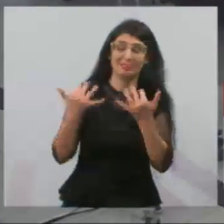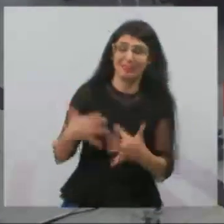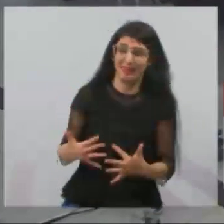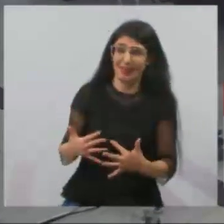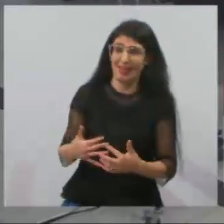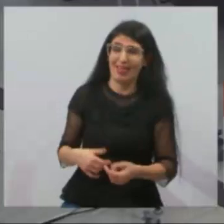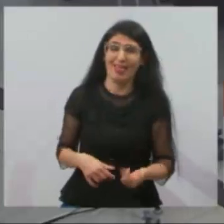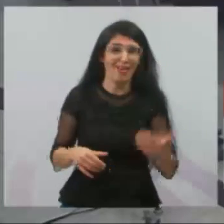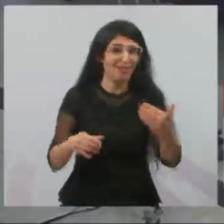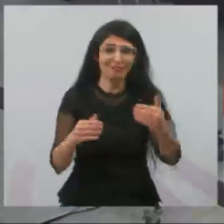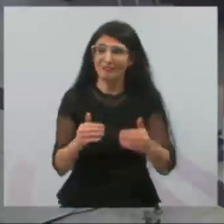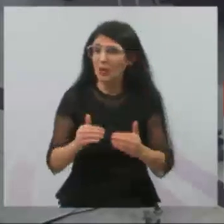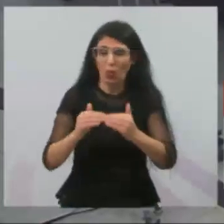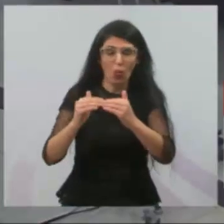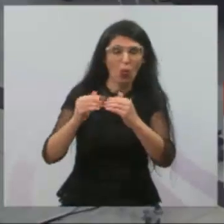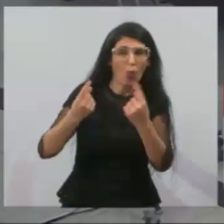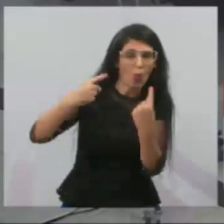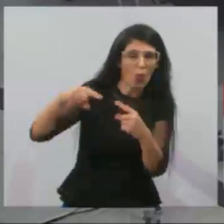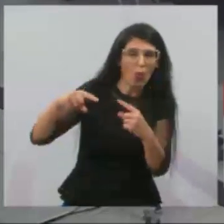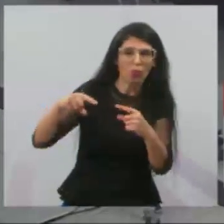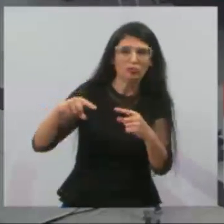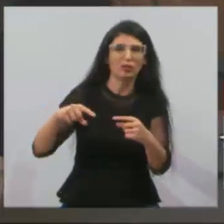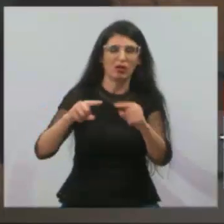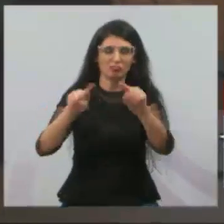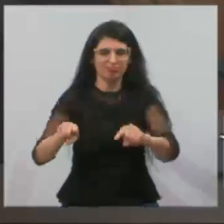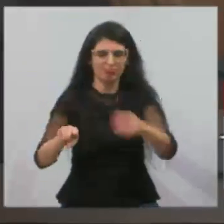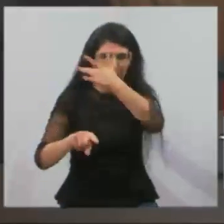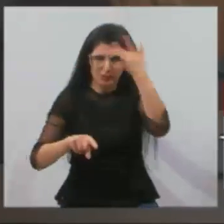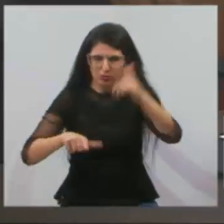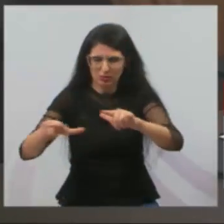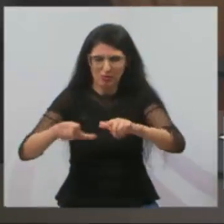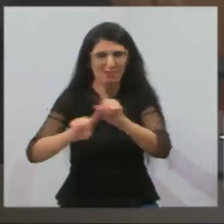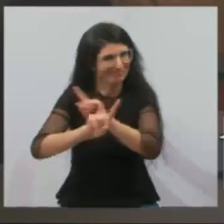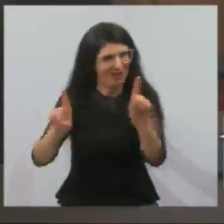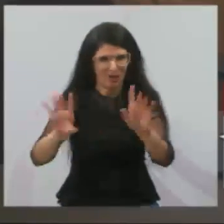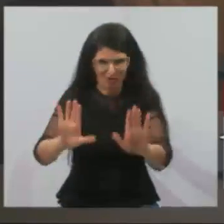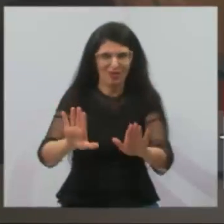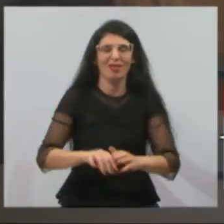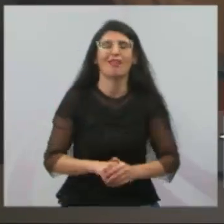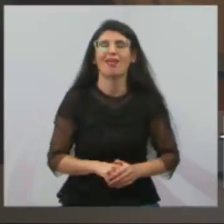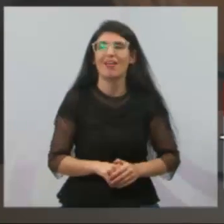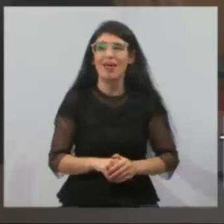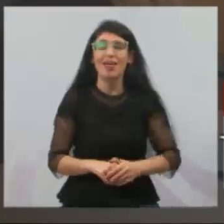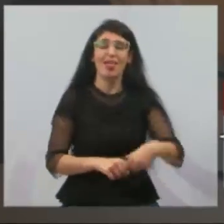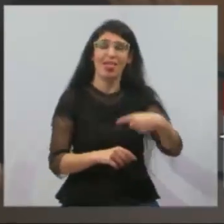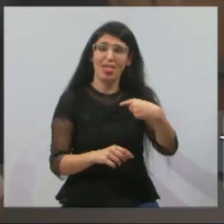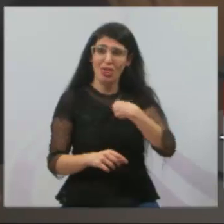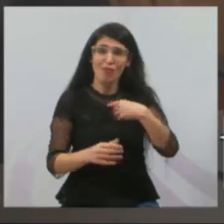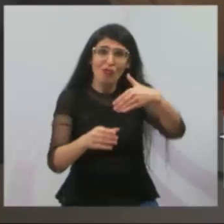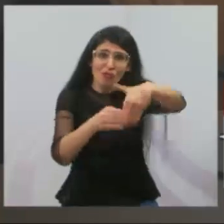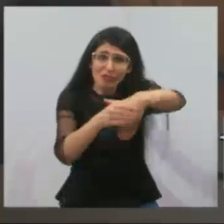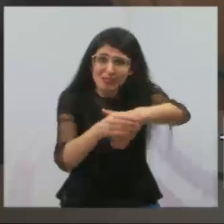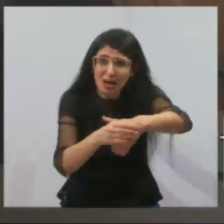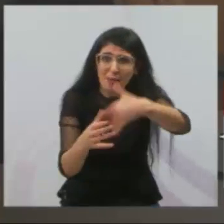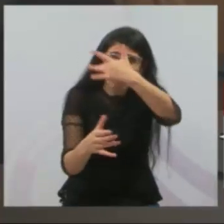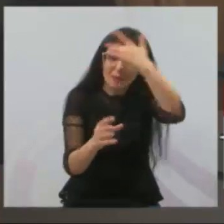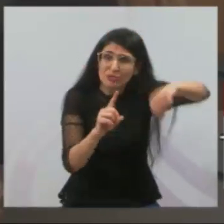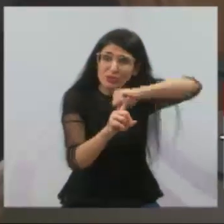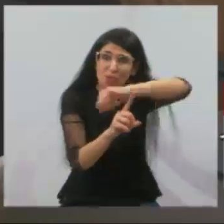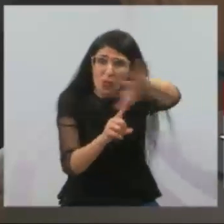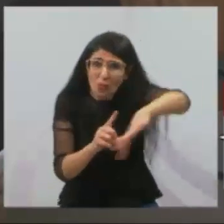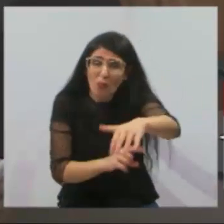não vou votar contra o funcionalismo público. Eu vou votar a favor do município de Jacareí, com mais